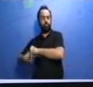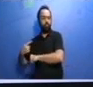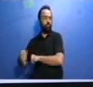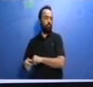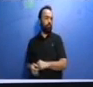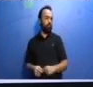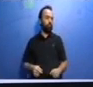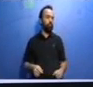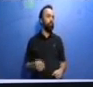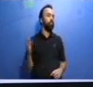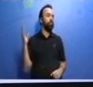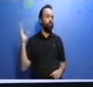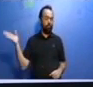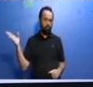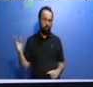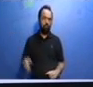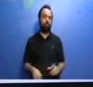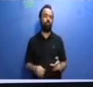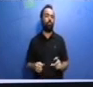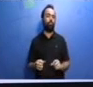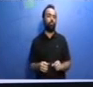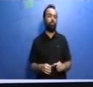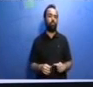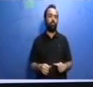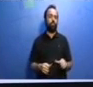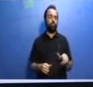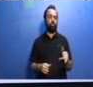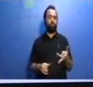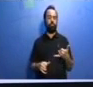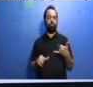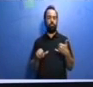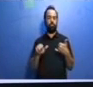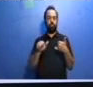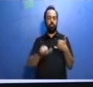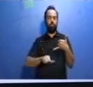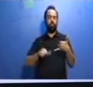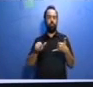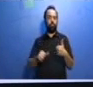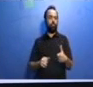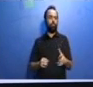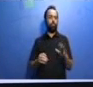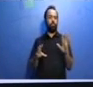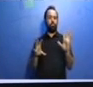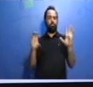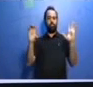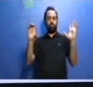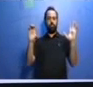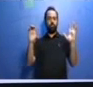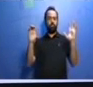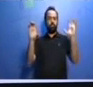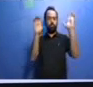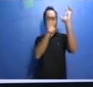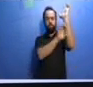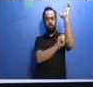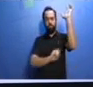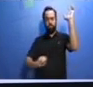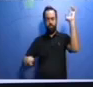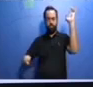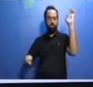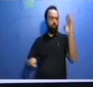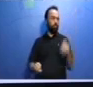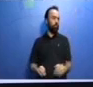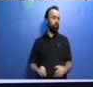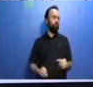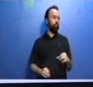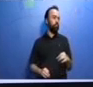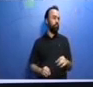Aqui nós temos a reação química da fotossíntese também, para vocês conhecerem. Nós temos a participação do dióxido de carbono,